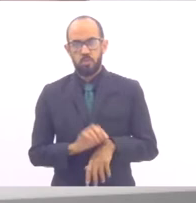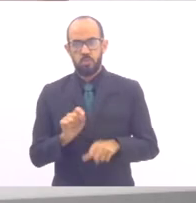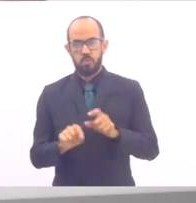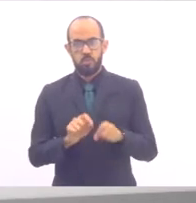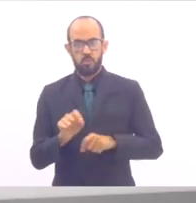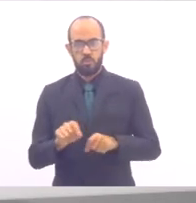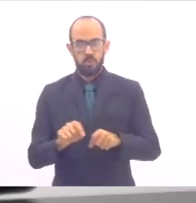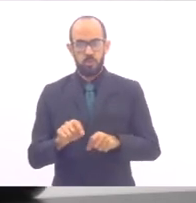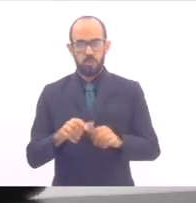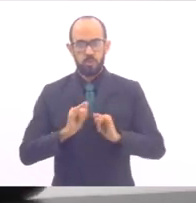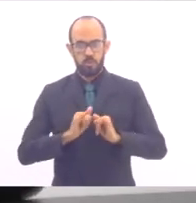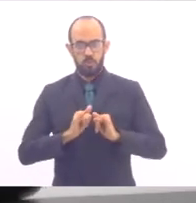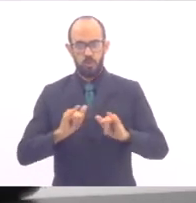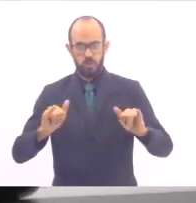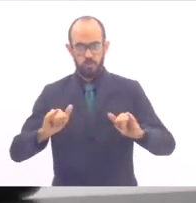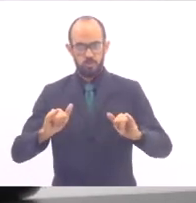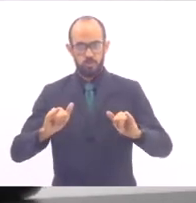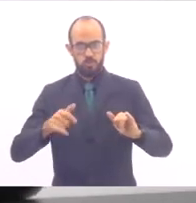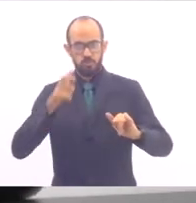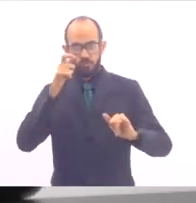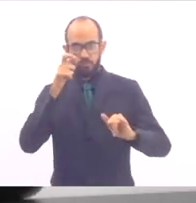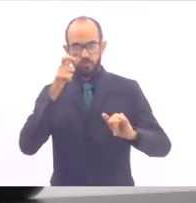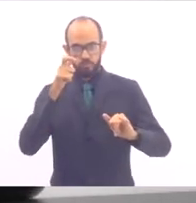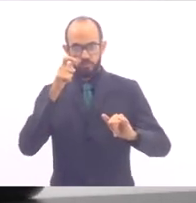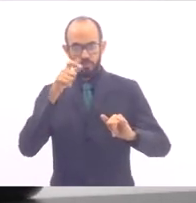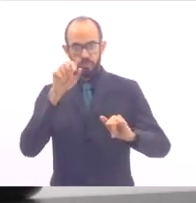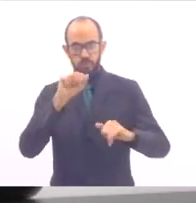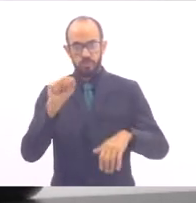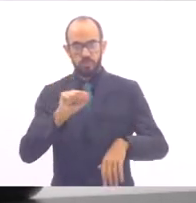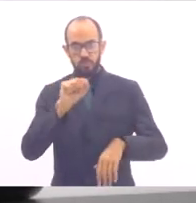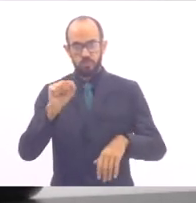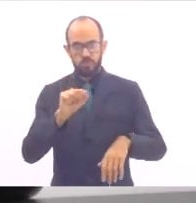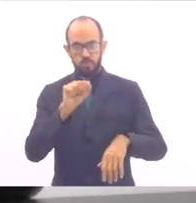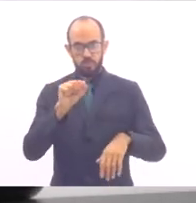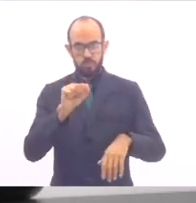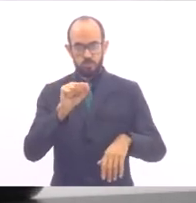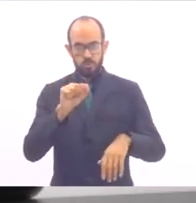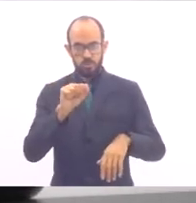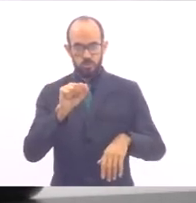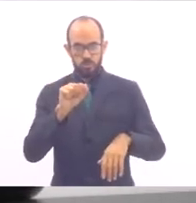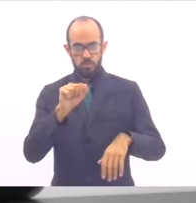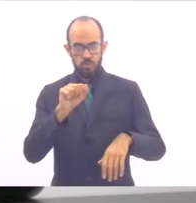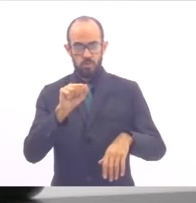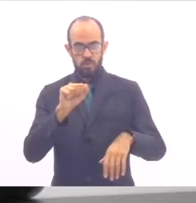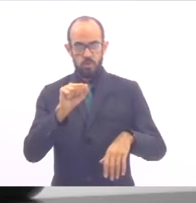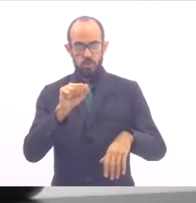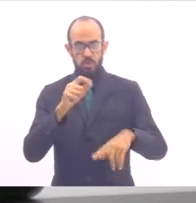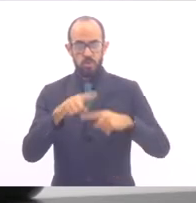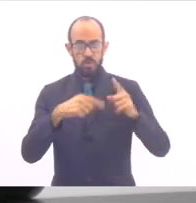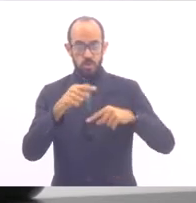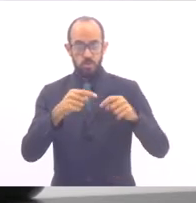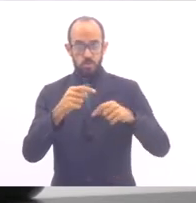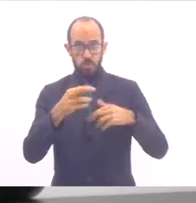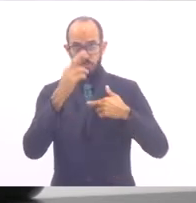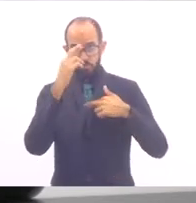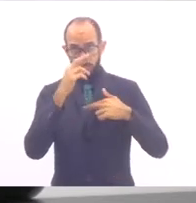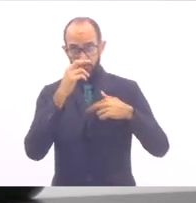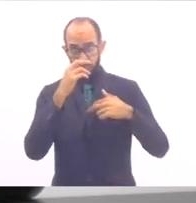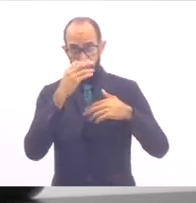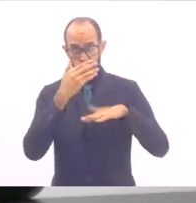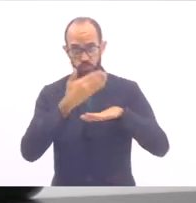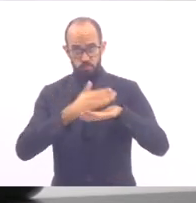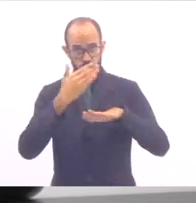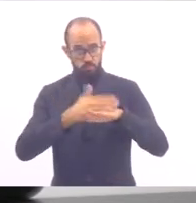de quem manifestou interesse, né, da associação, da cooperativa, e, após o cumprimento de todos